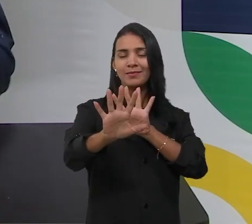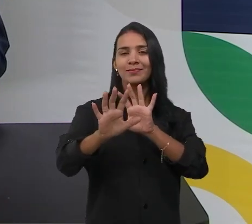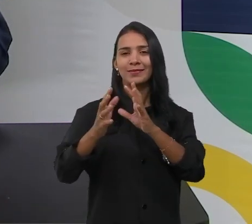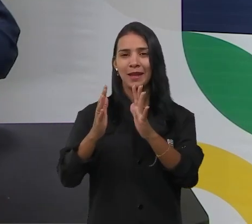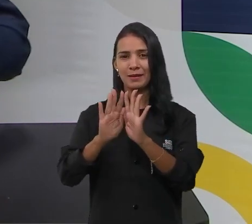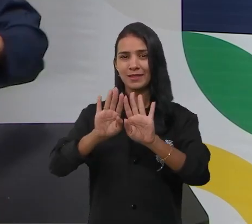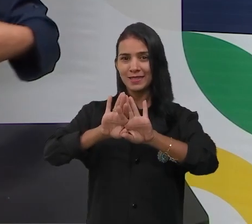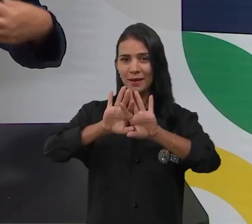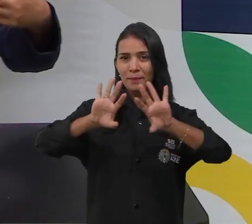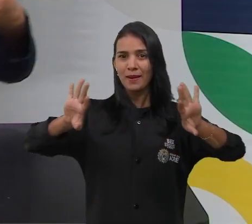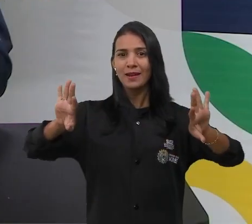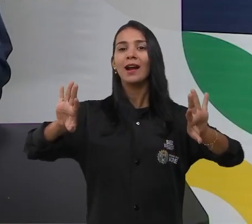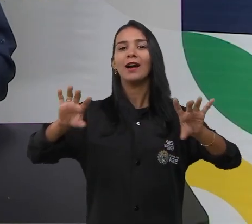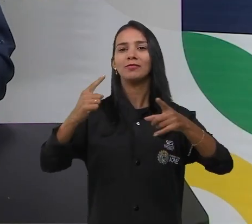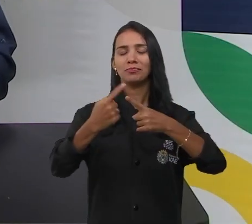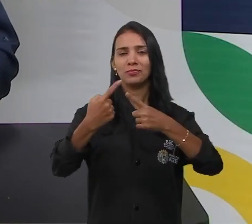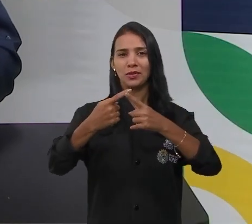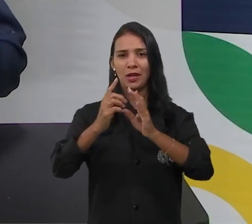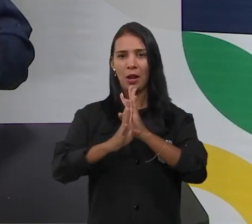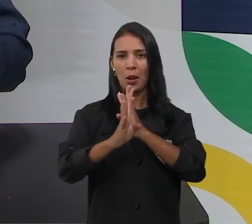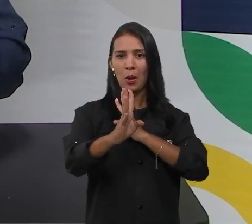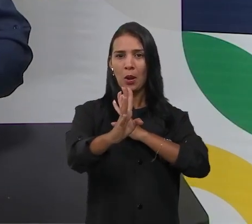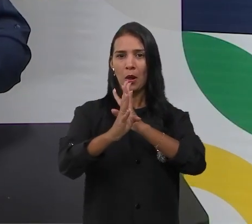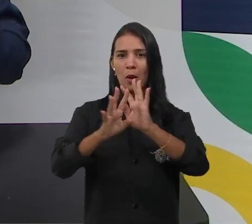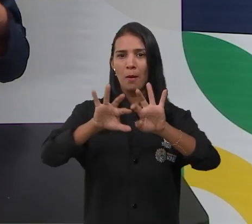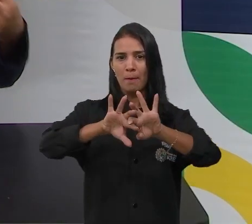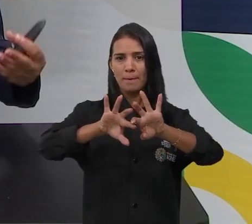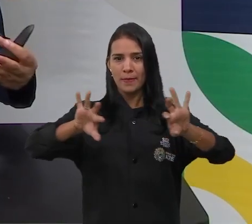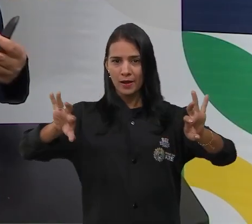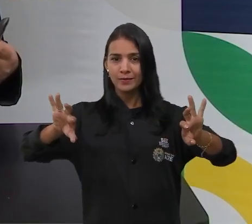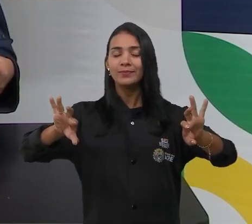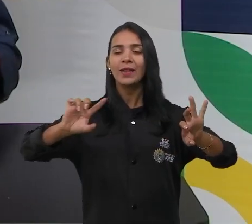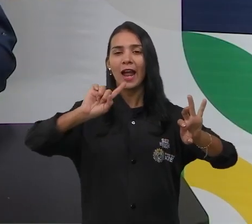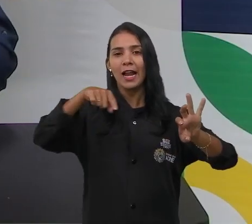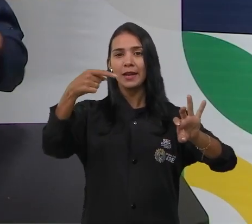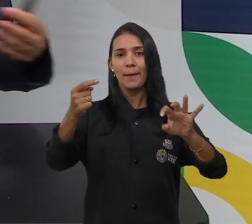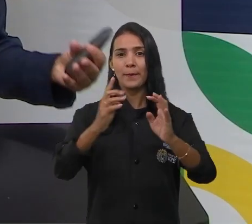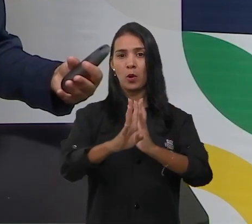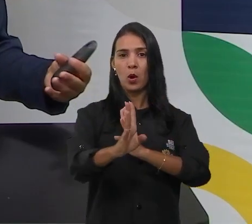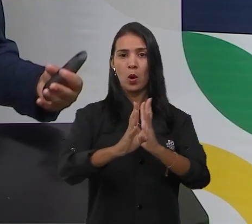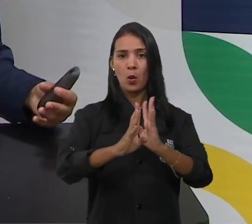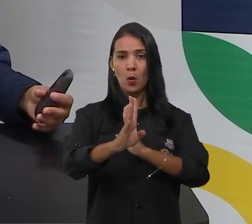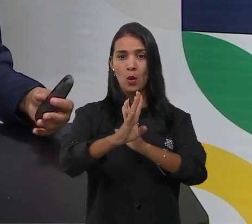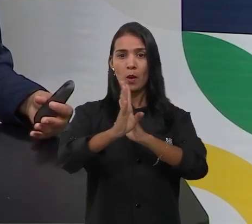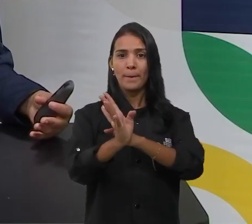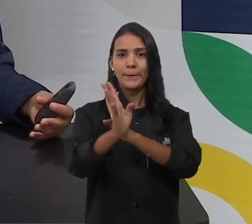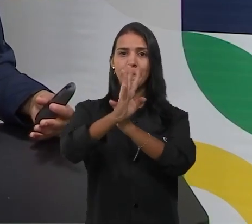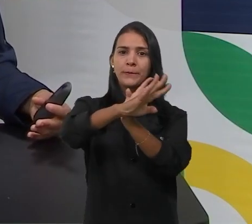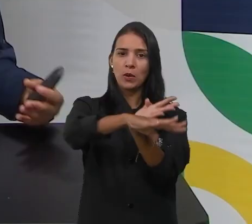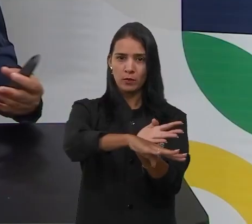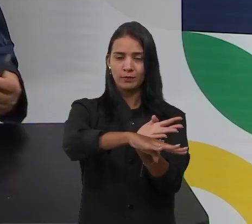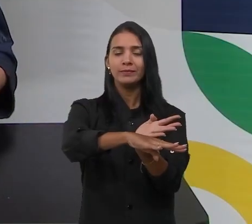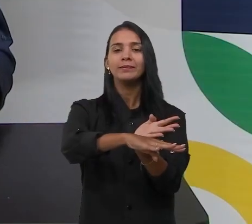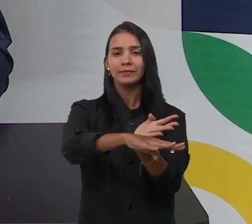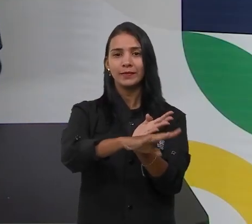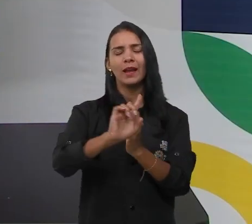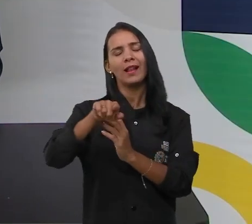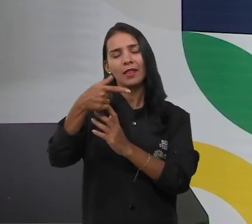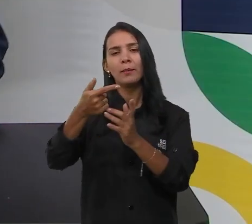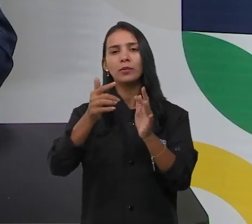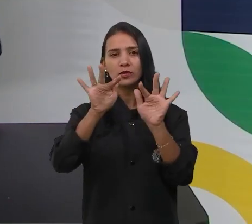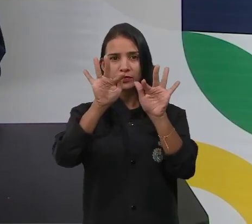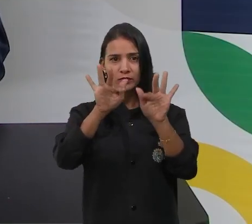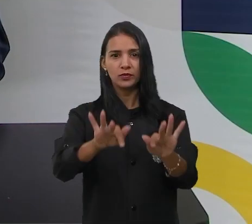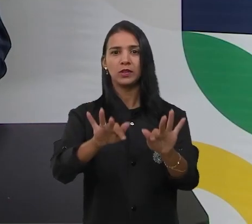muro, as pessoas rompendo com esse muro, ela simbolizou aí o fim desse período. Mas por